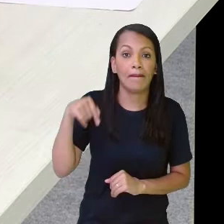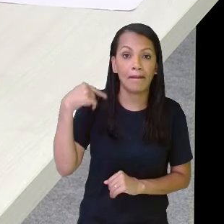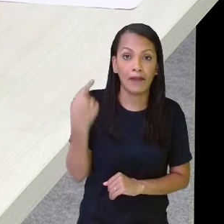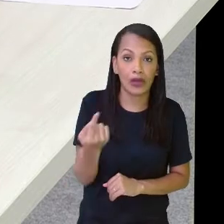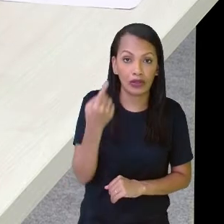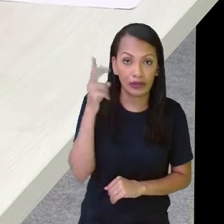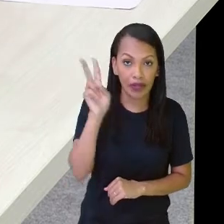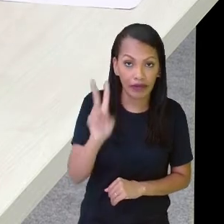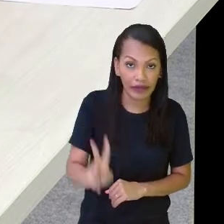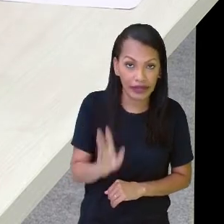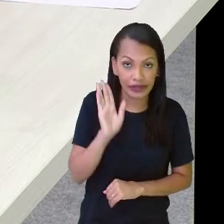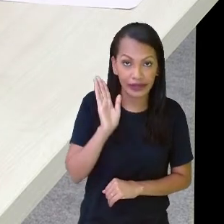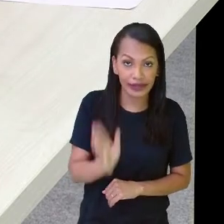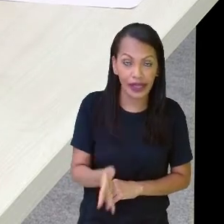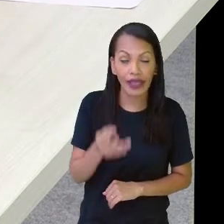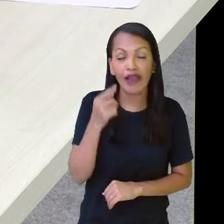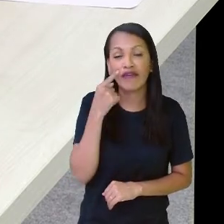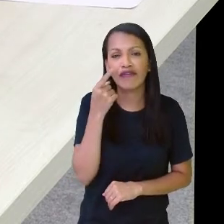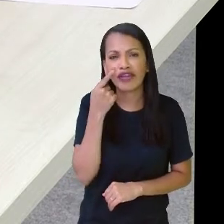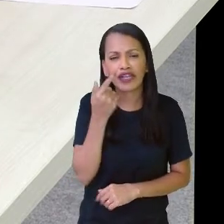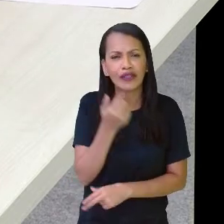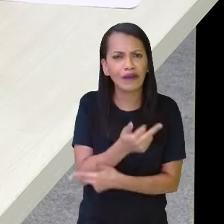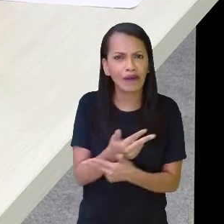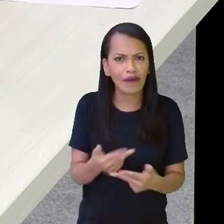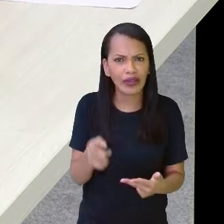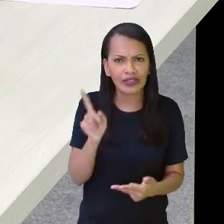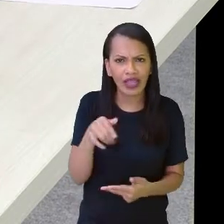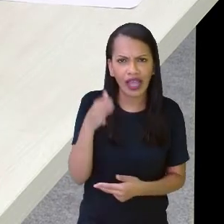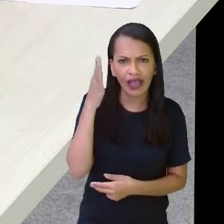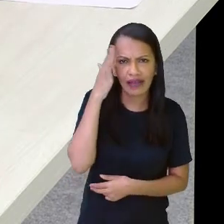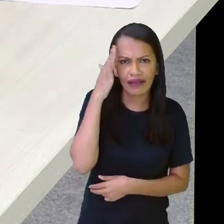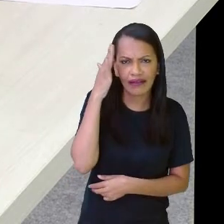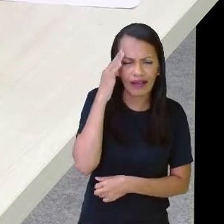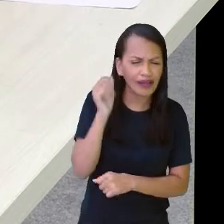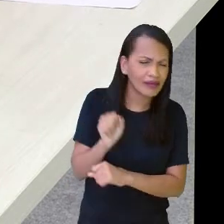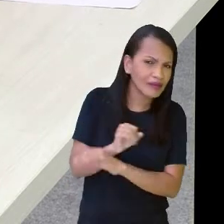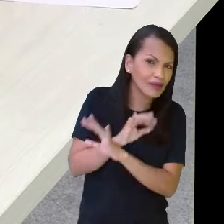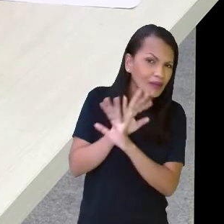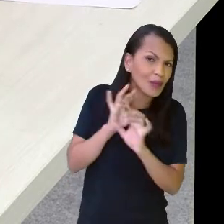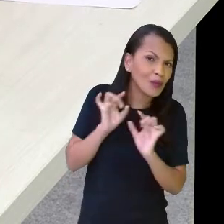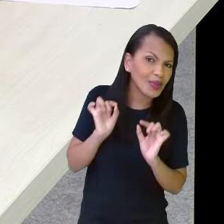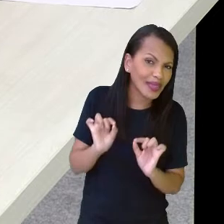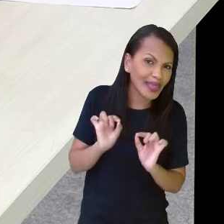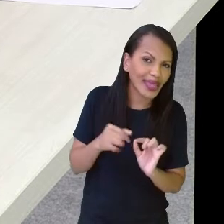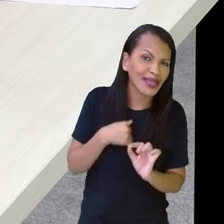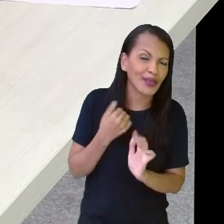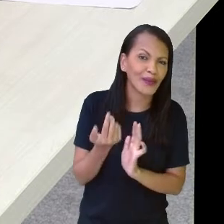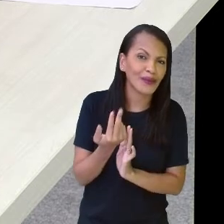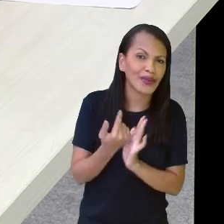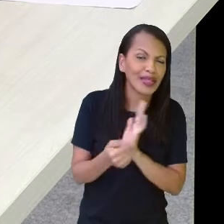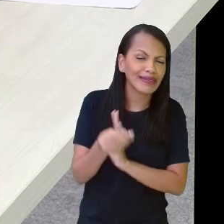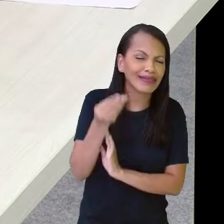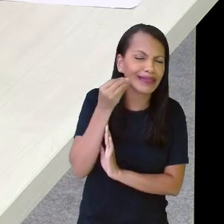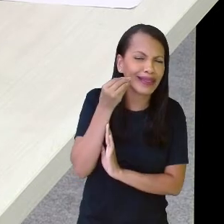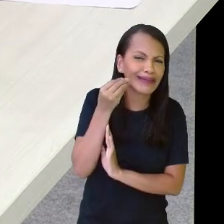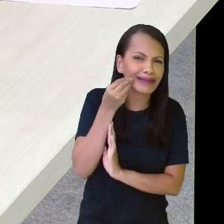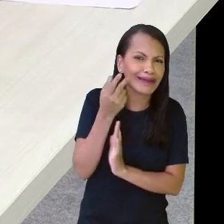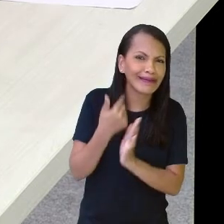vocês estão vendo aí já, né, alguma coisa, vocês já vão entender o que é que eu estou